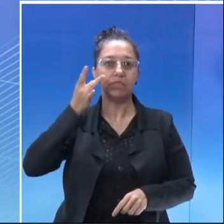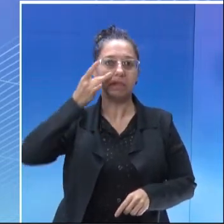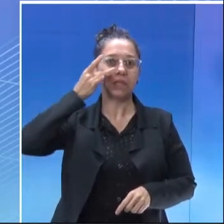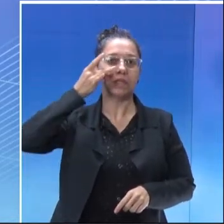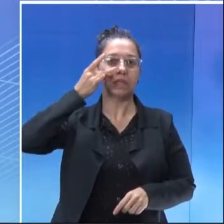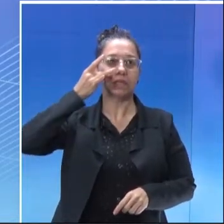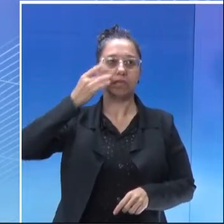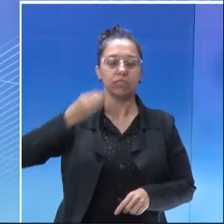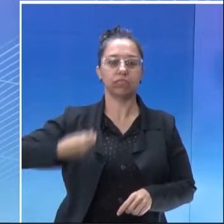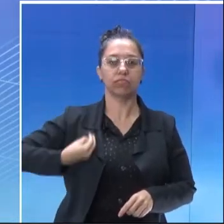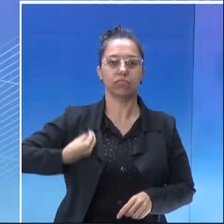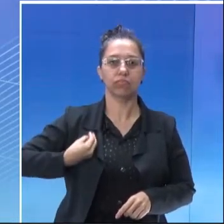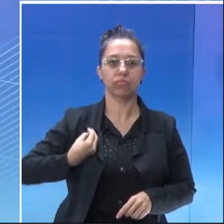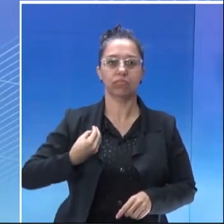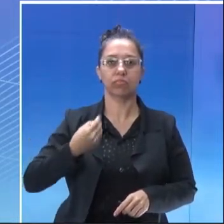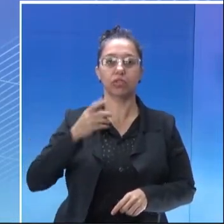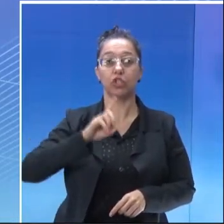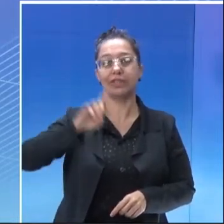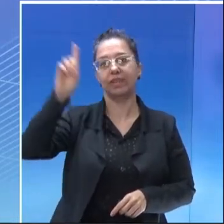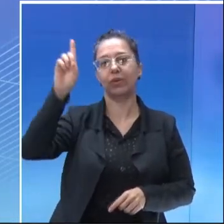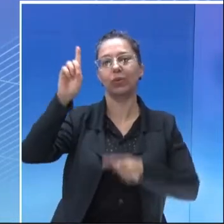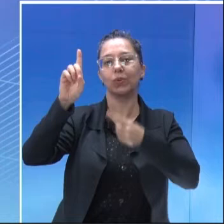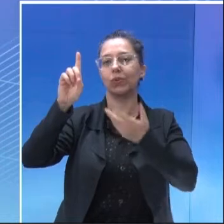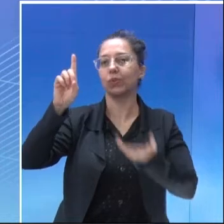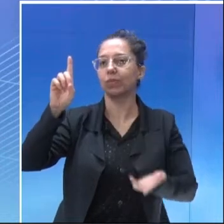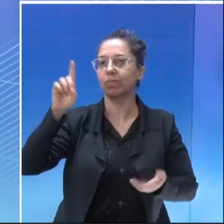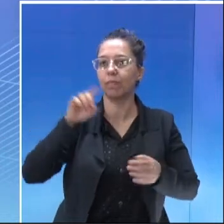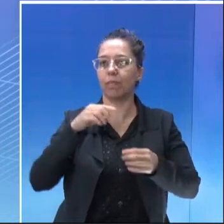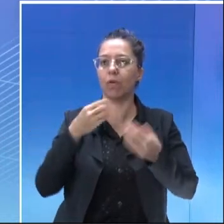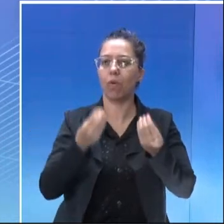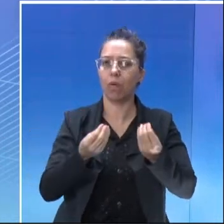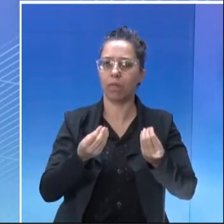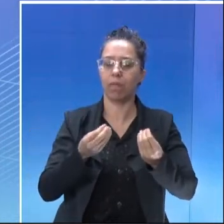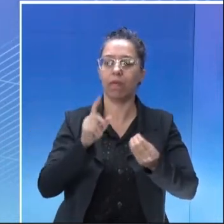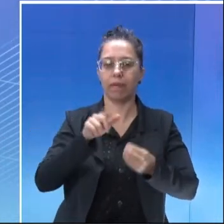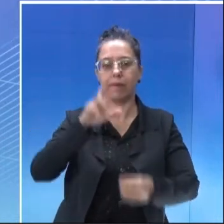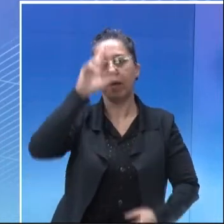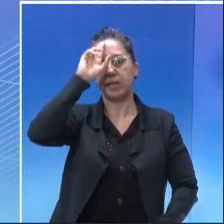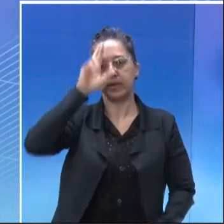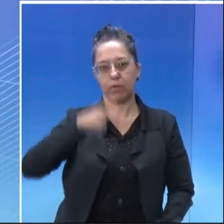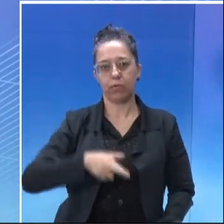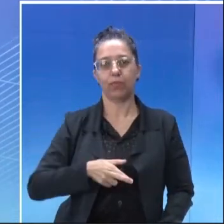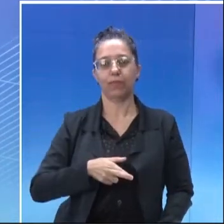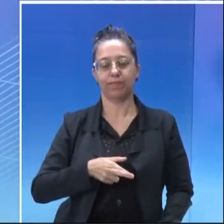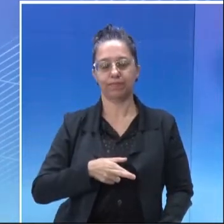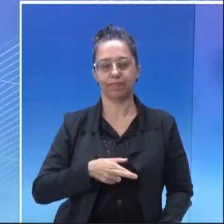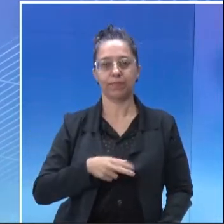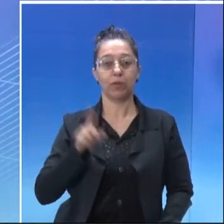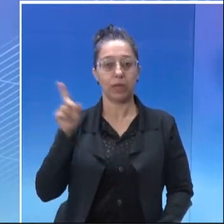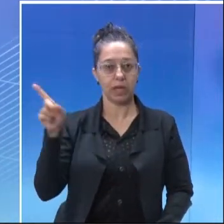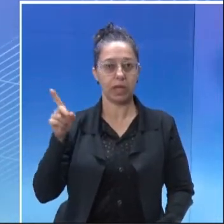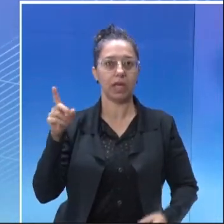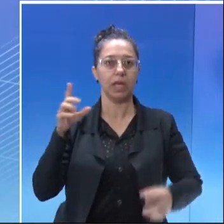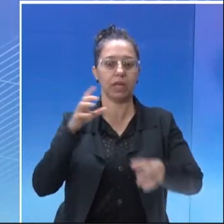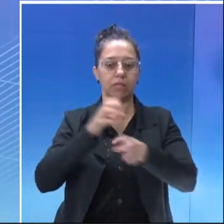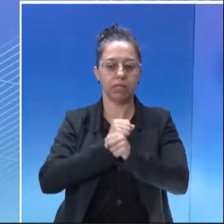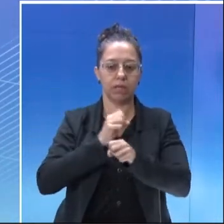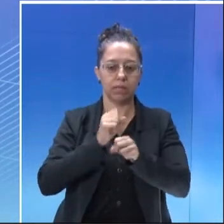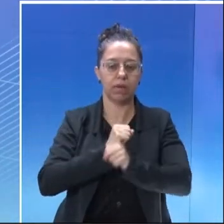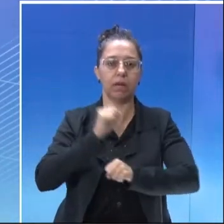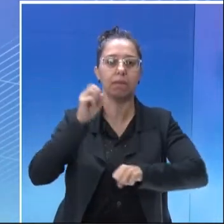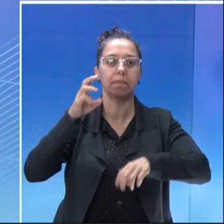Deus através do pensamento racional. Olha que loucura. Então ele é um matemático também, o Descartes,